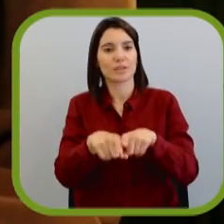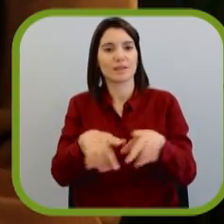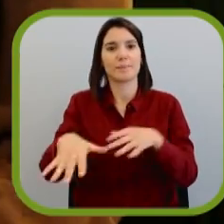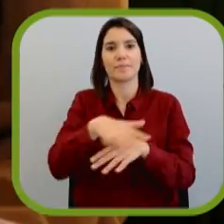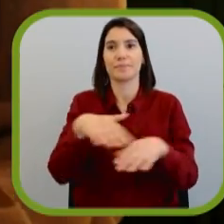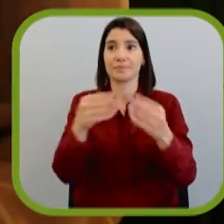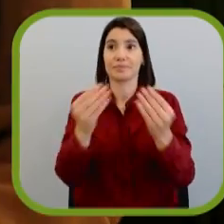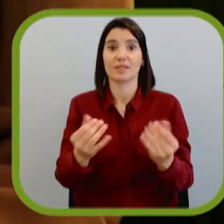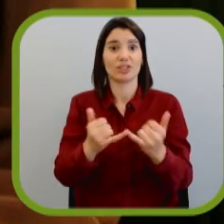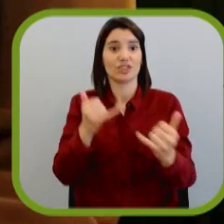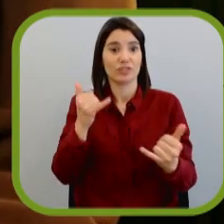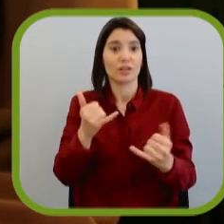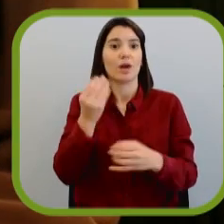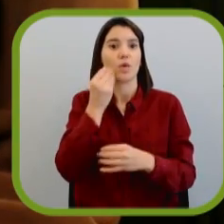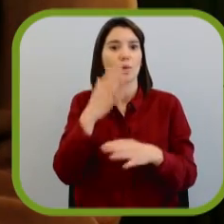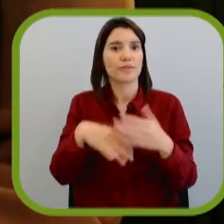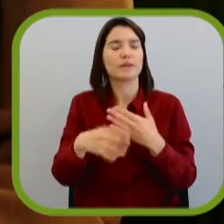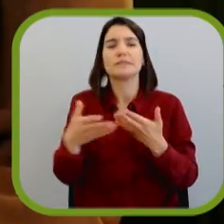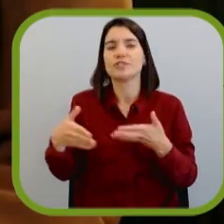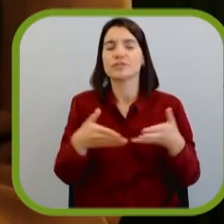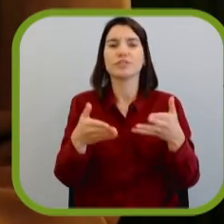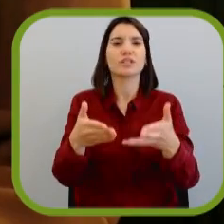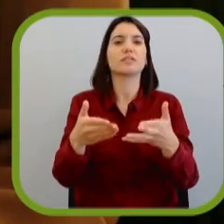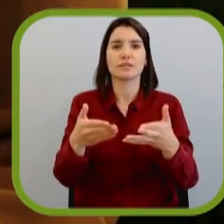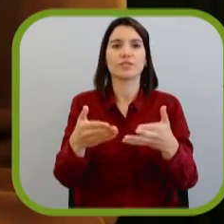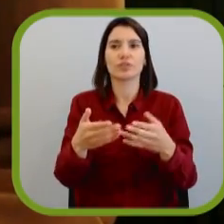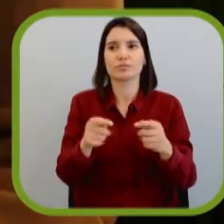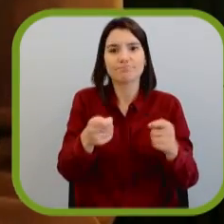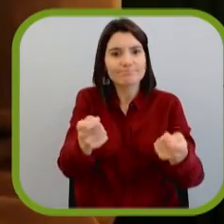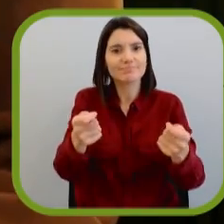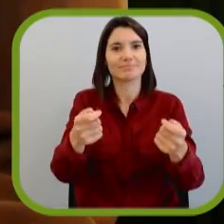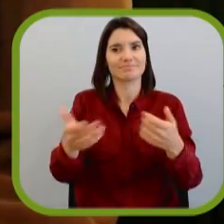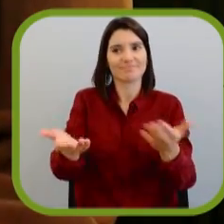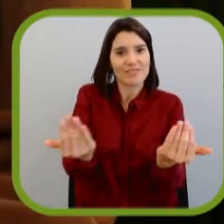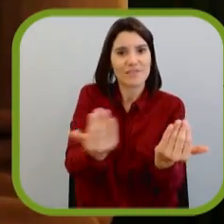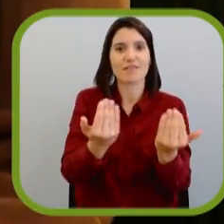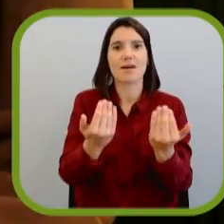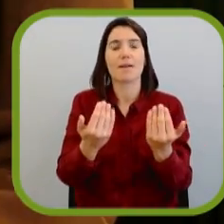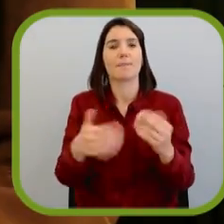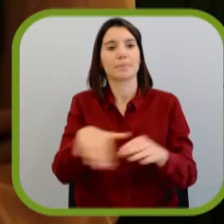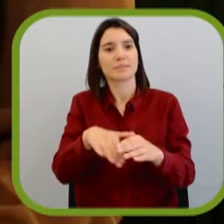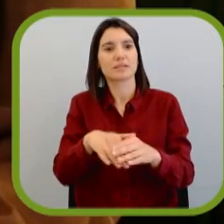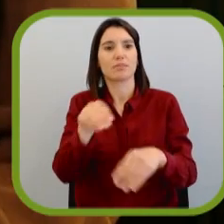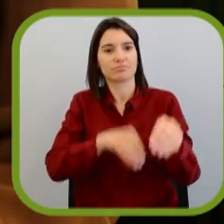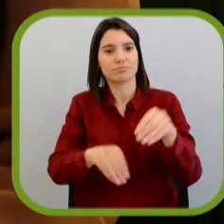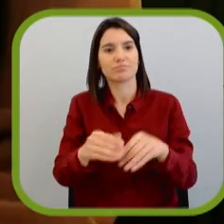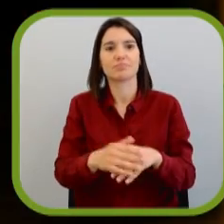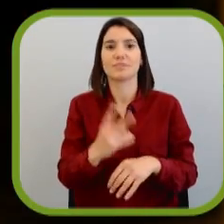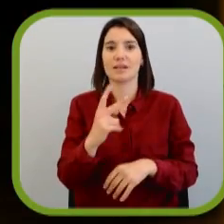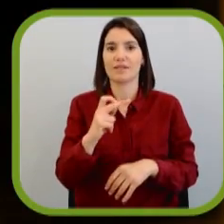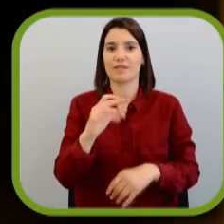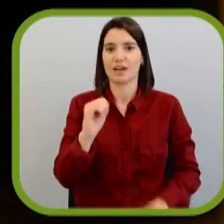o papel do universo digital nesta missão e que estratégias têm sido adotadas no incentivo de uma maior participação